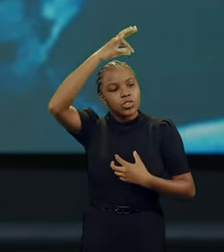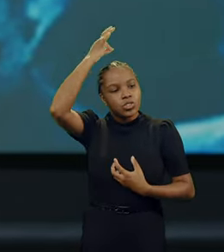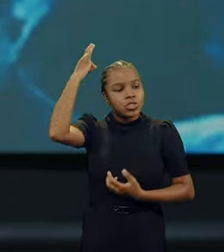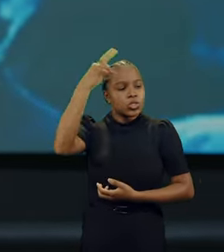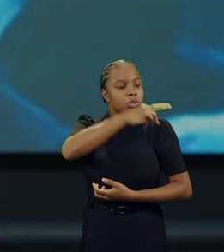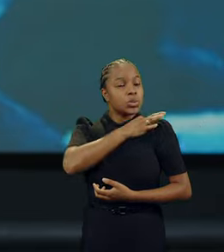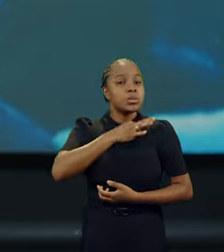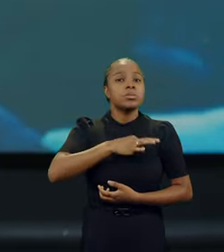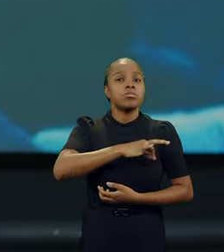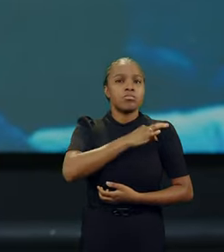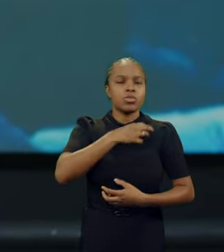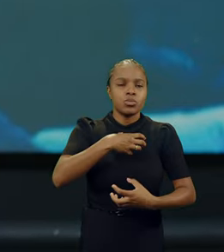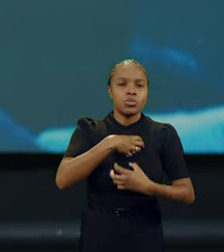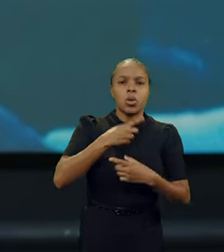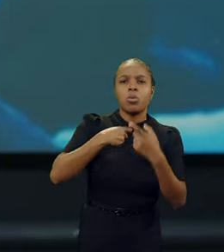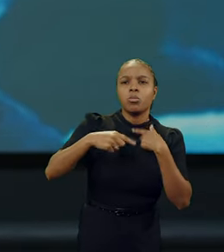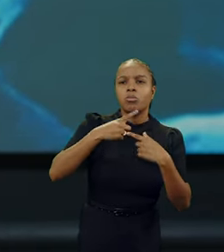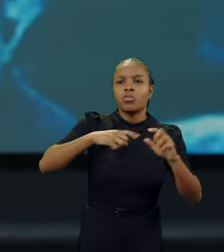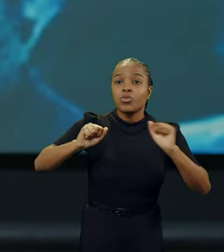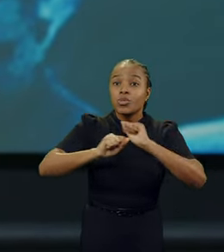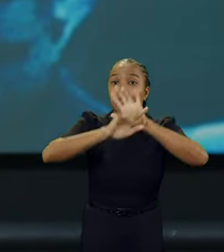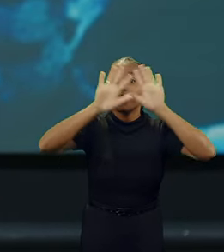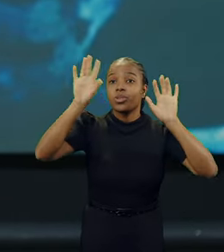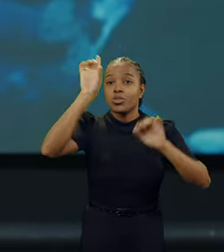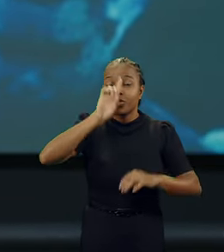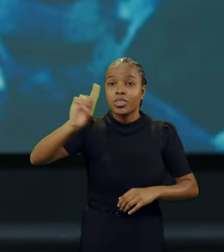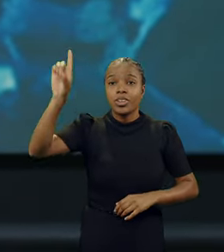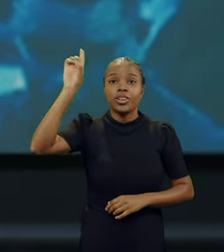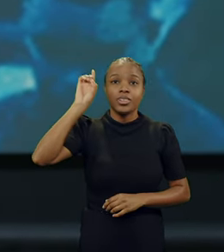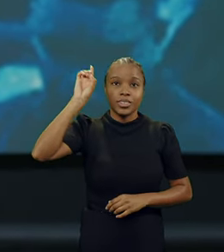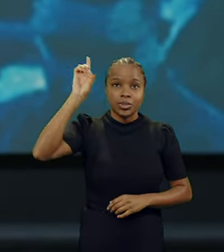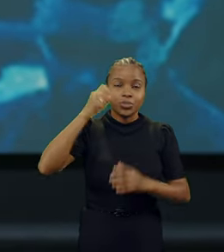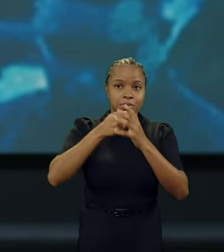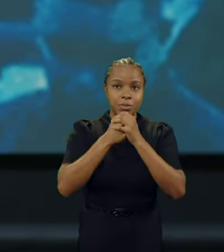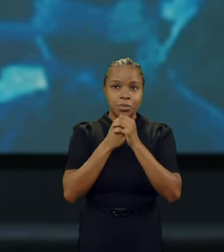Santo e sentir o desejo de glorificar o nome dele.